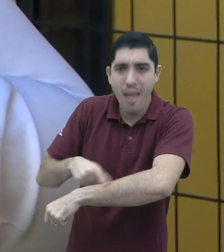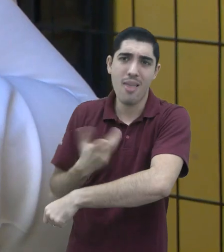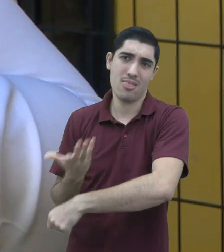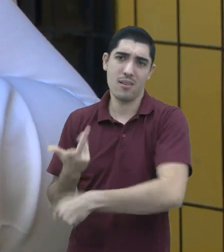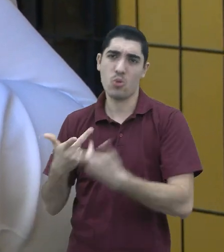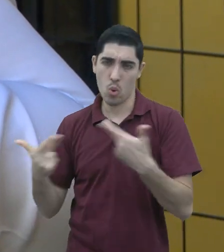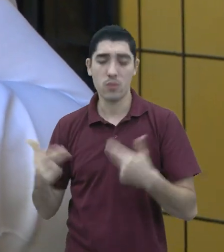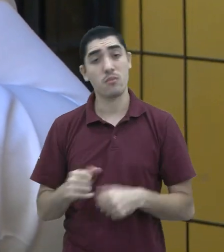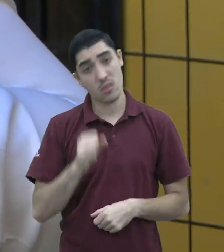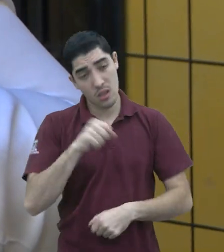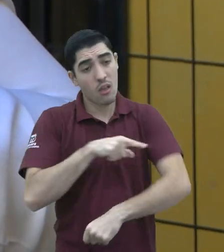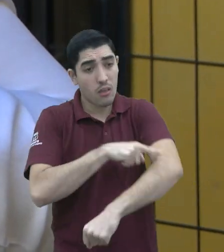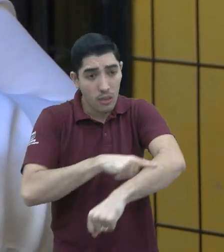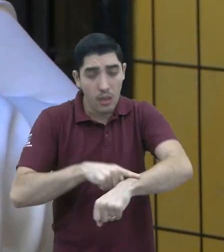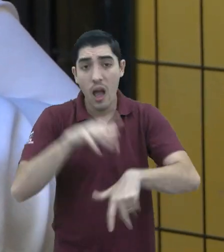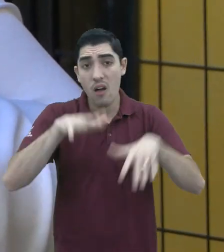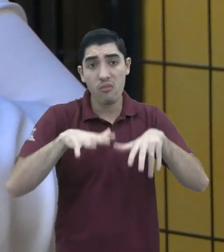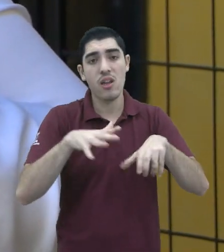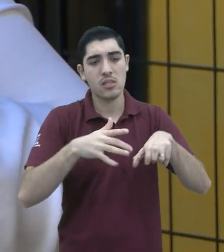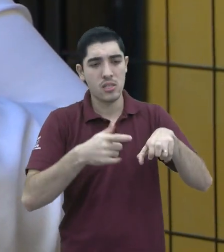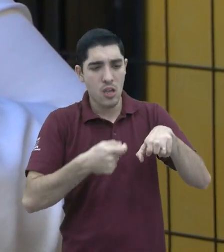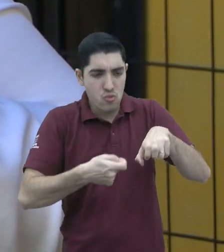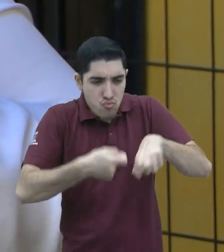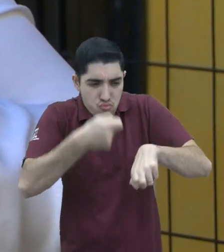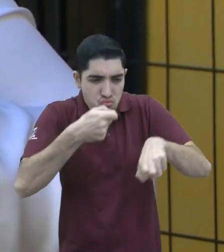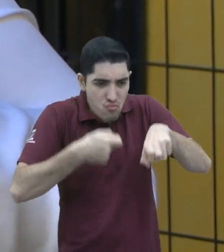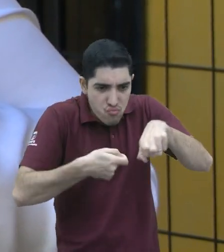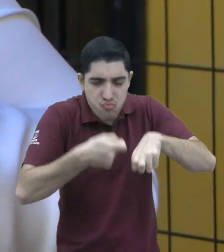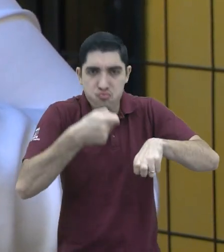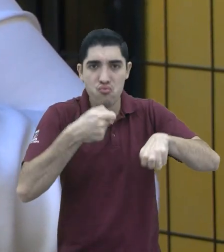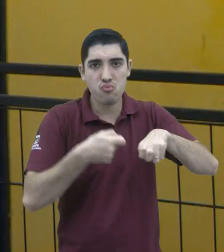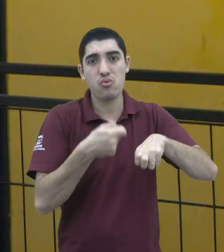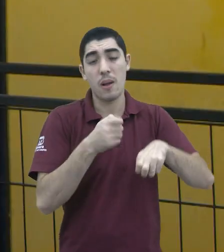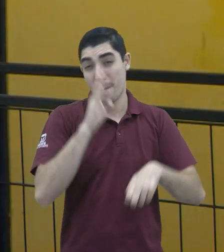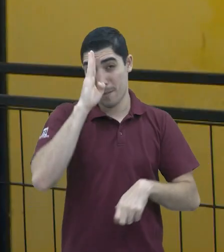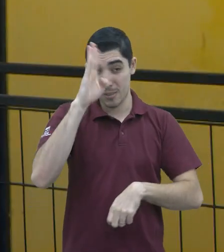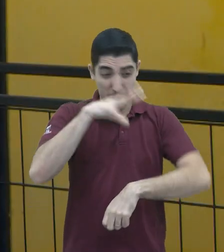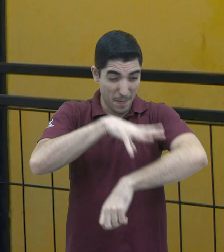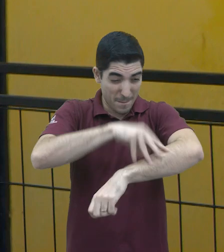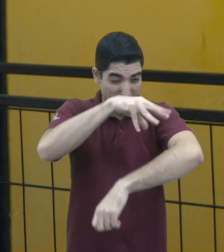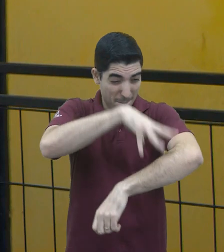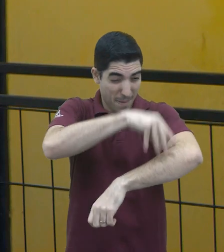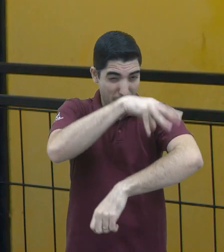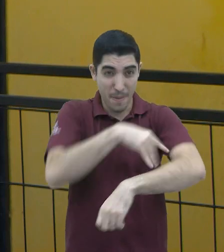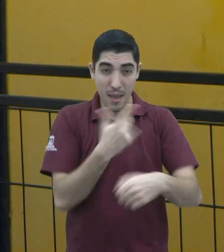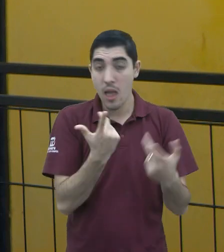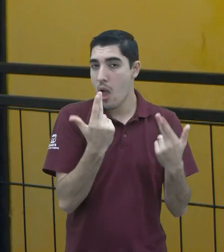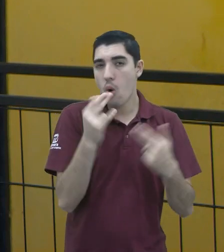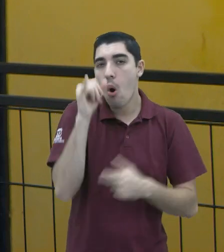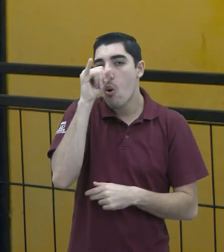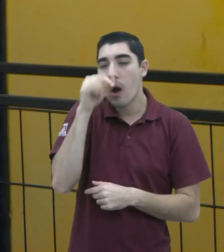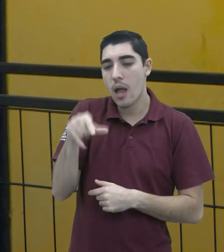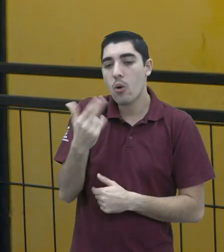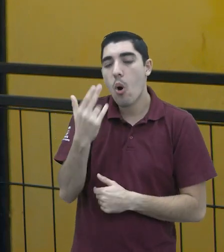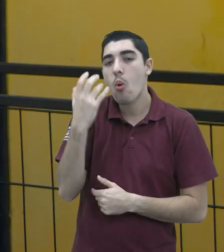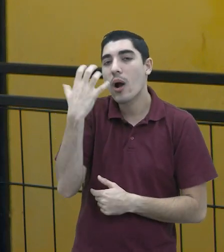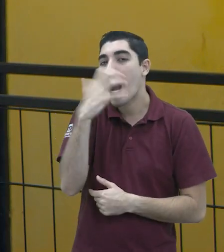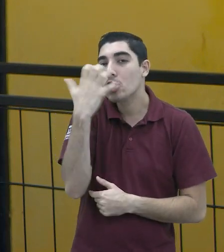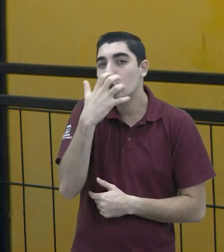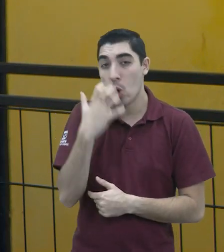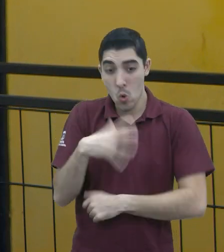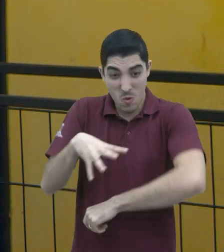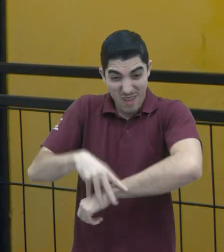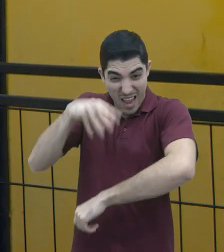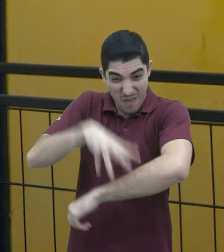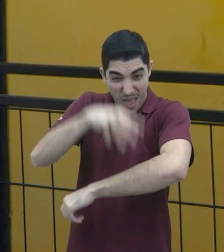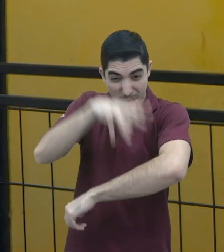vai. Não secar direito, passa a máquina neles muito baixa. Então, assim, principalmente os mais peludos, é igual um cachorrinho muito peludo,